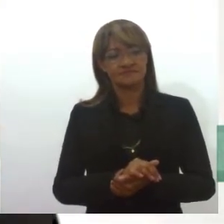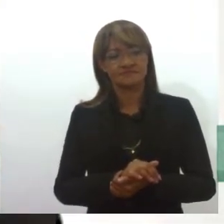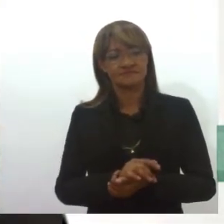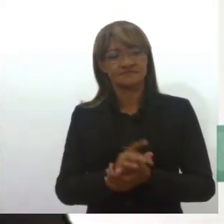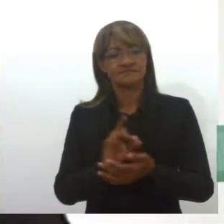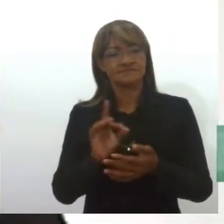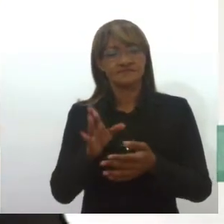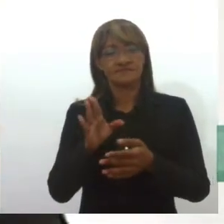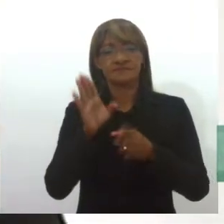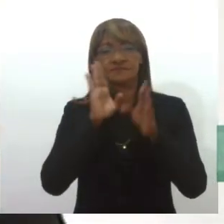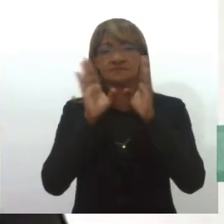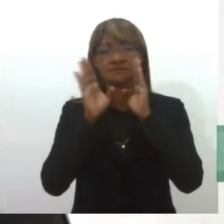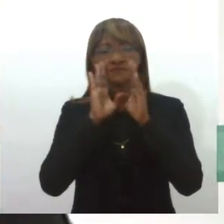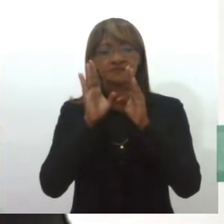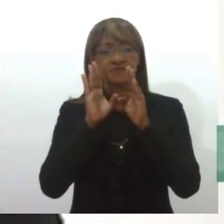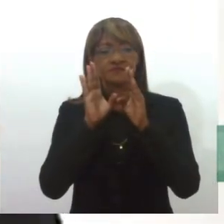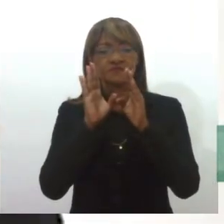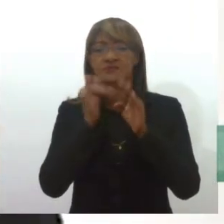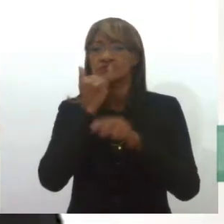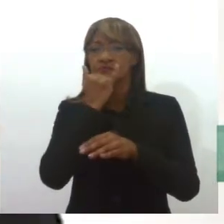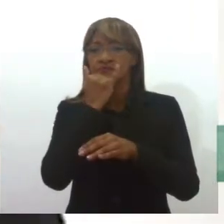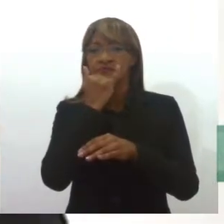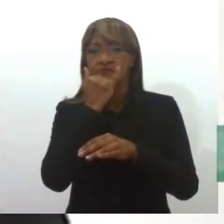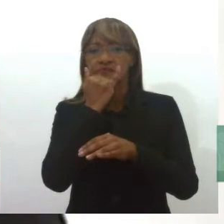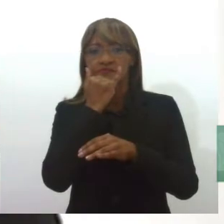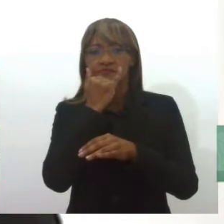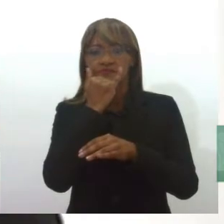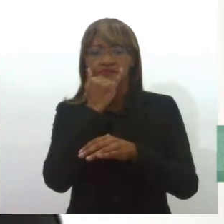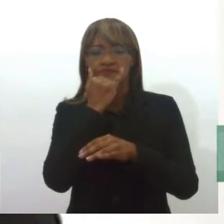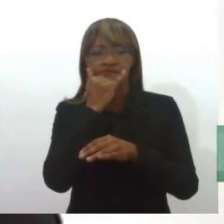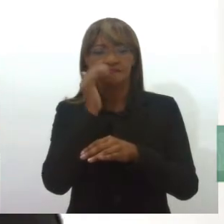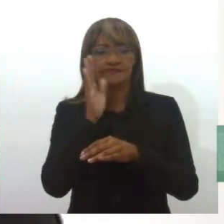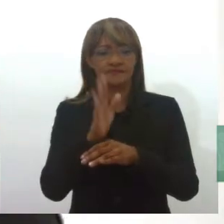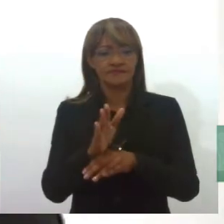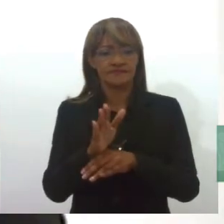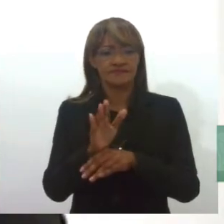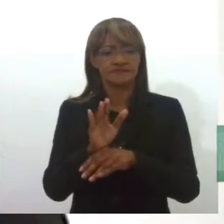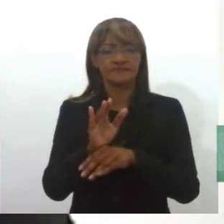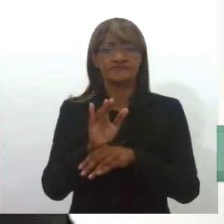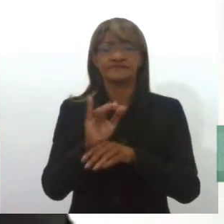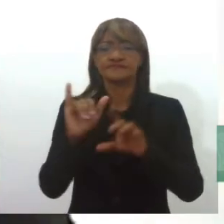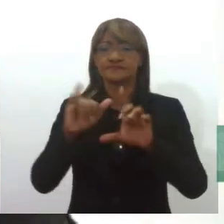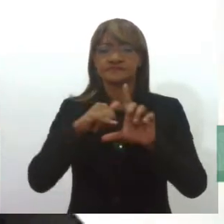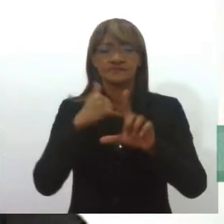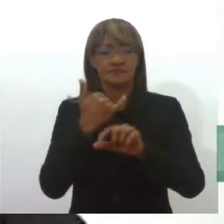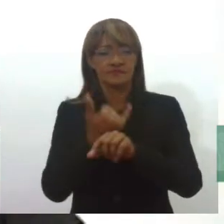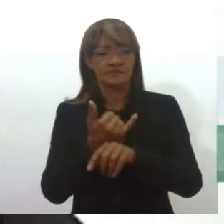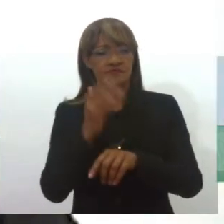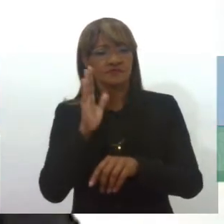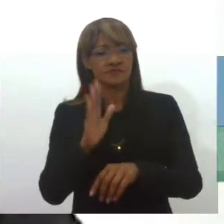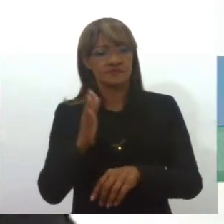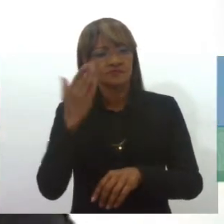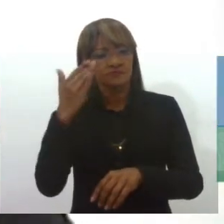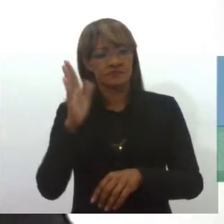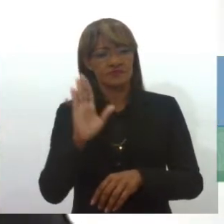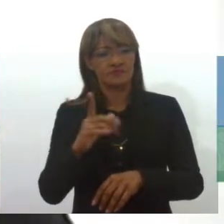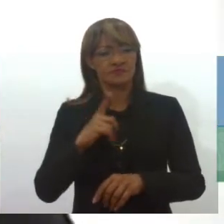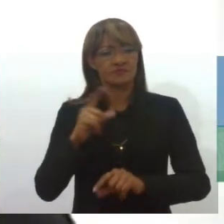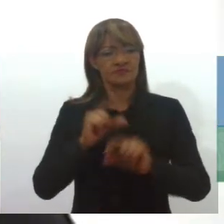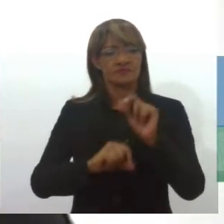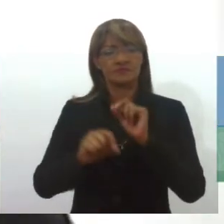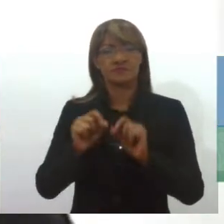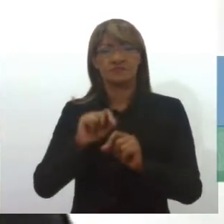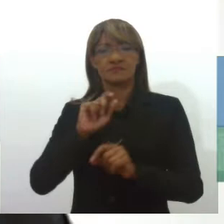YouTube. Em primeiro lugar, eu gostaria de ressaltar que eu concordo com os pontos trazidos pelo Ronaldo, delegado de